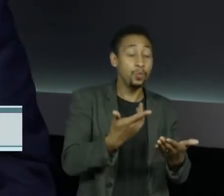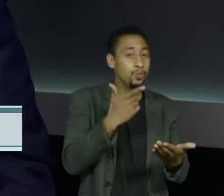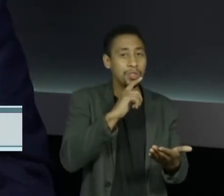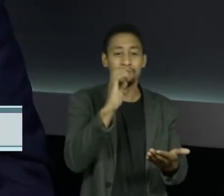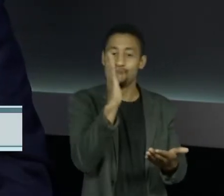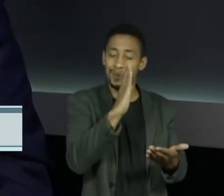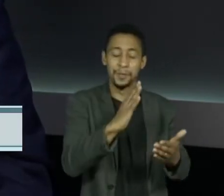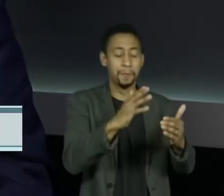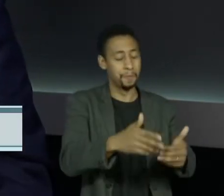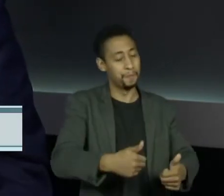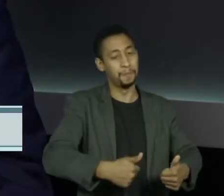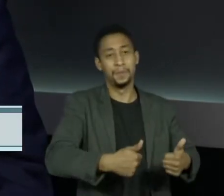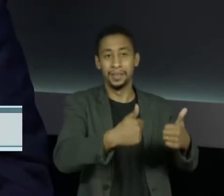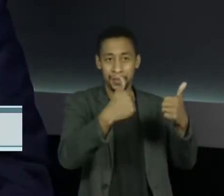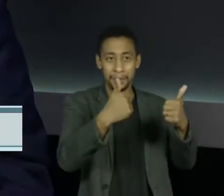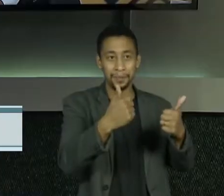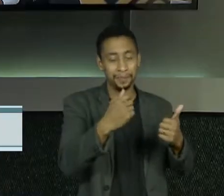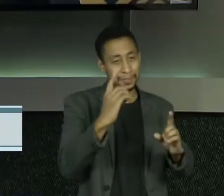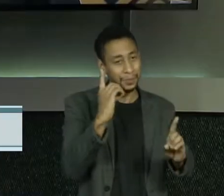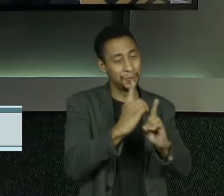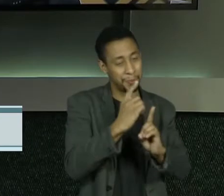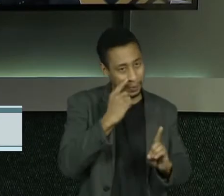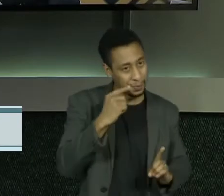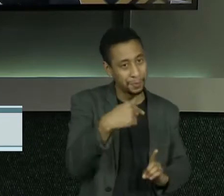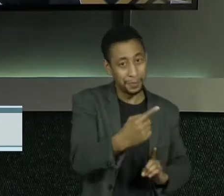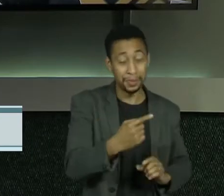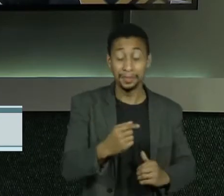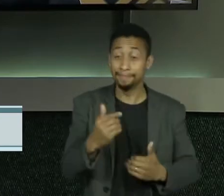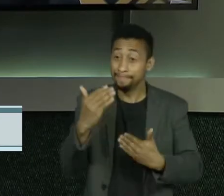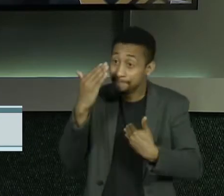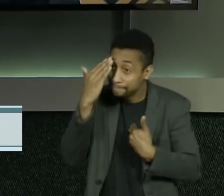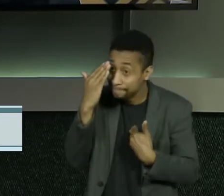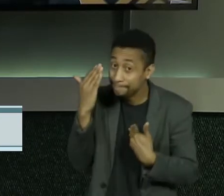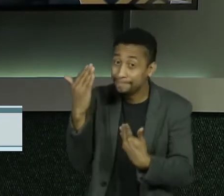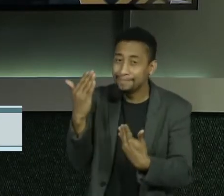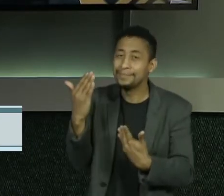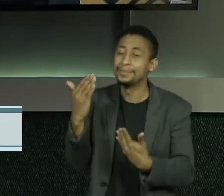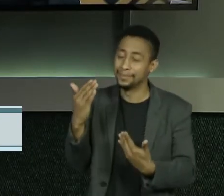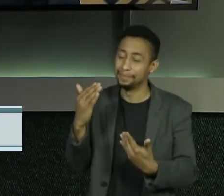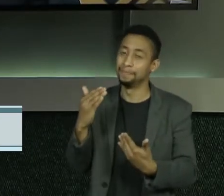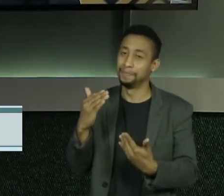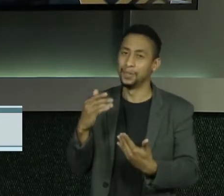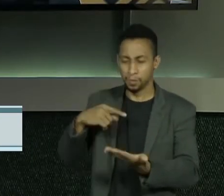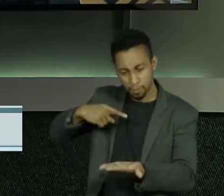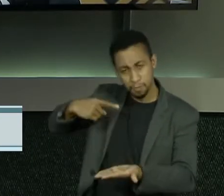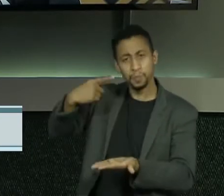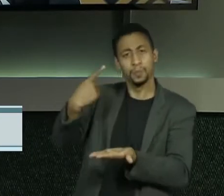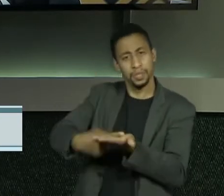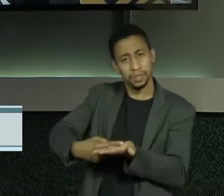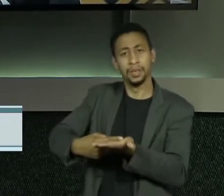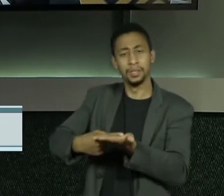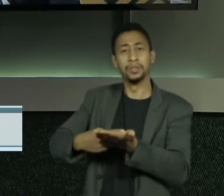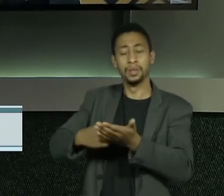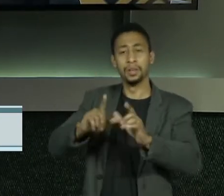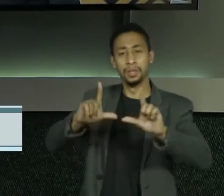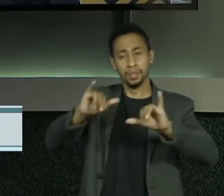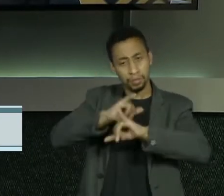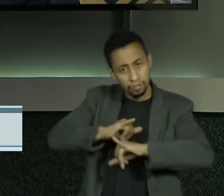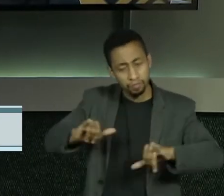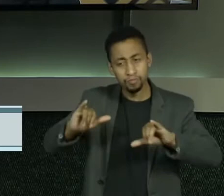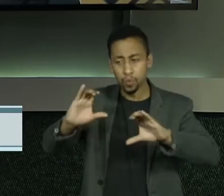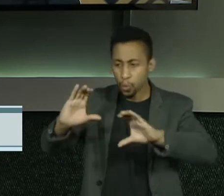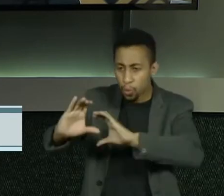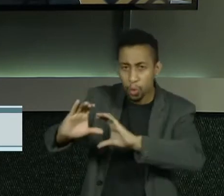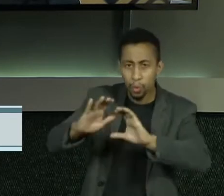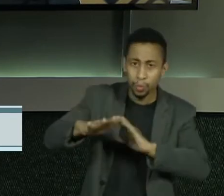Brasil melhor. Até uma próxima. Eu que agradeço e reitero o compromisso dos veículos de comunicação. Esse